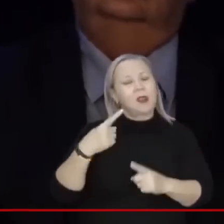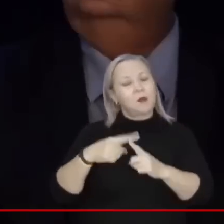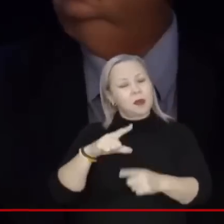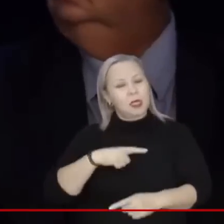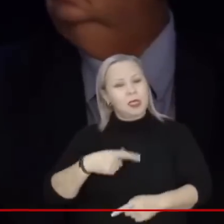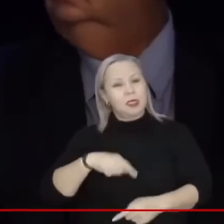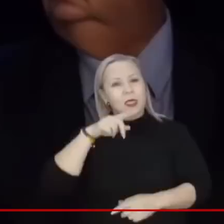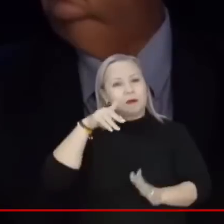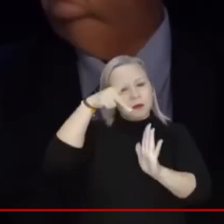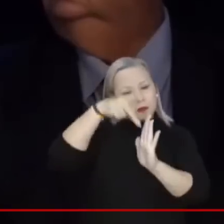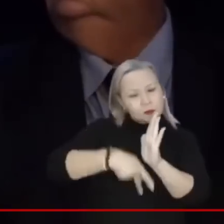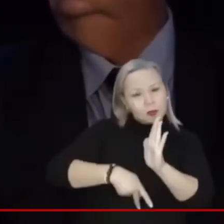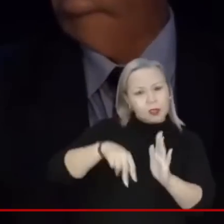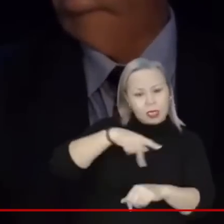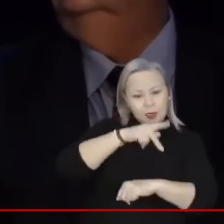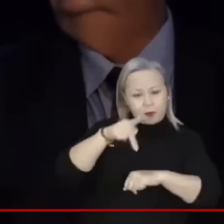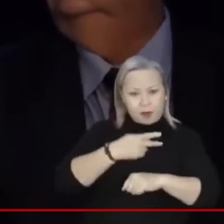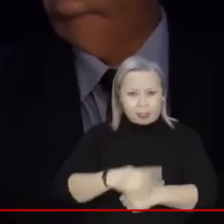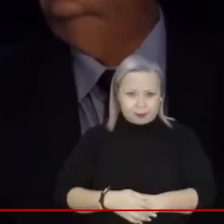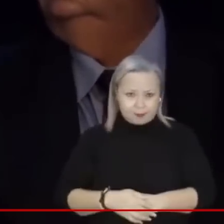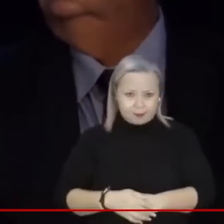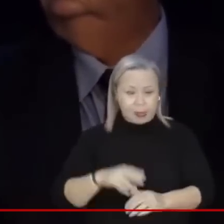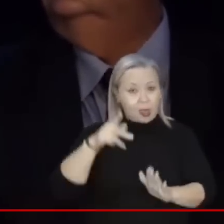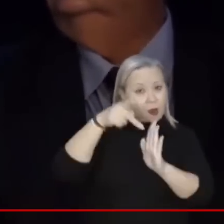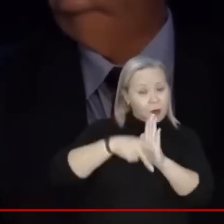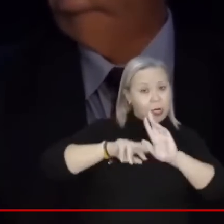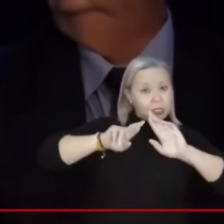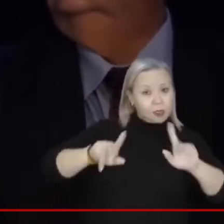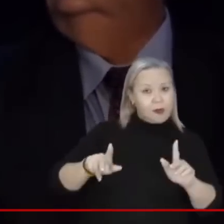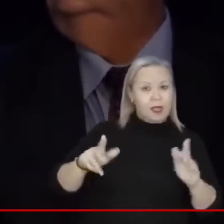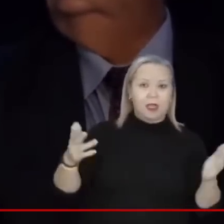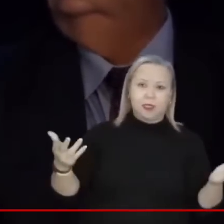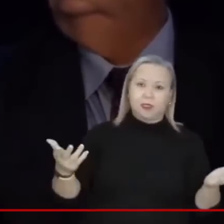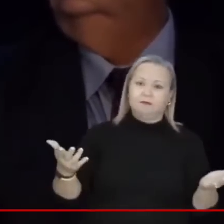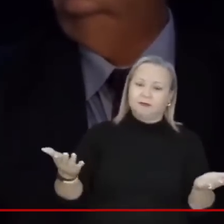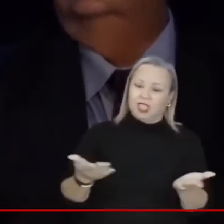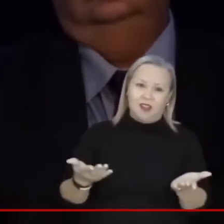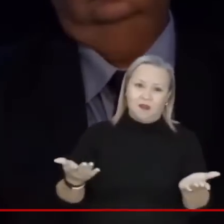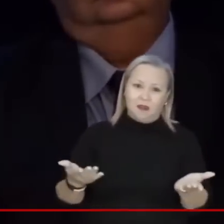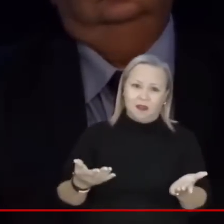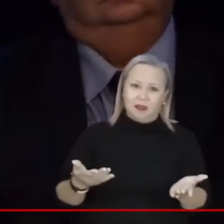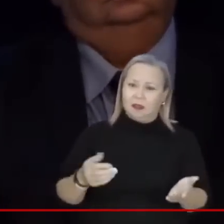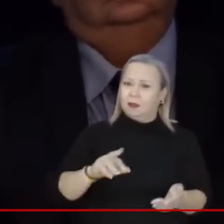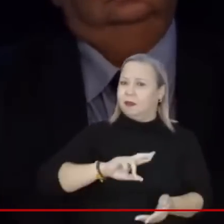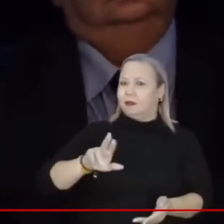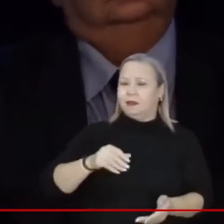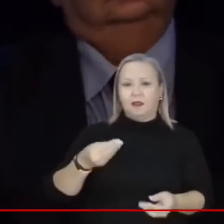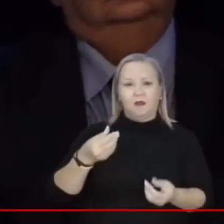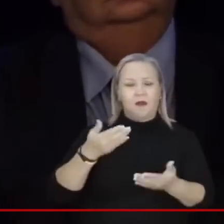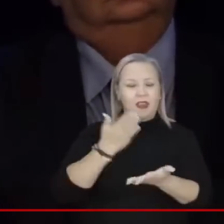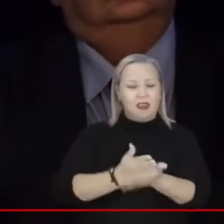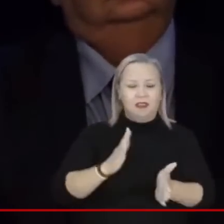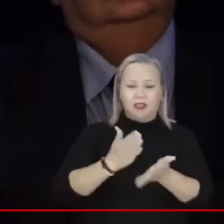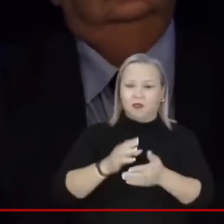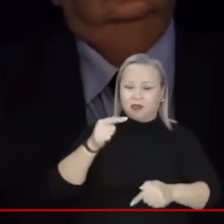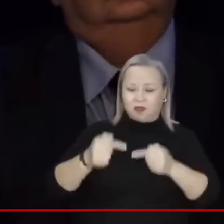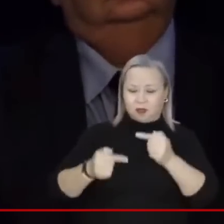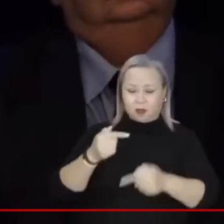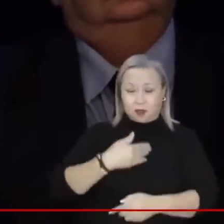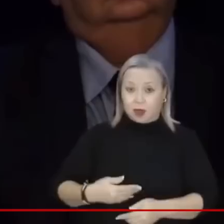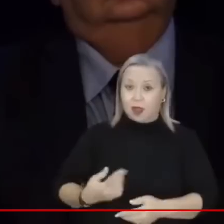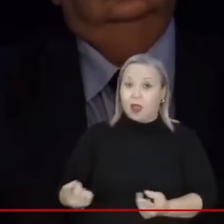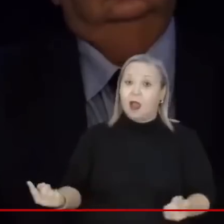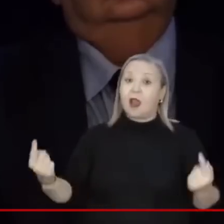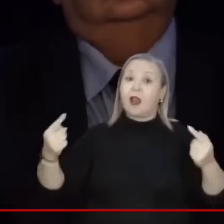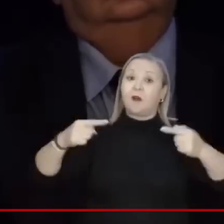muito diferente desse que está aí. Não é da destruição das políticas públicas, muito pelo contrário, é da construção de políticas